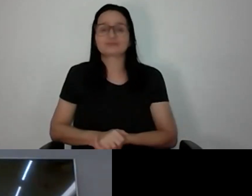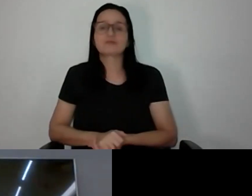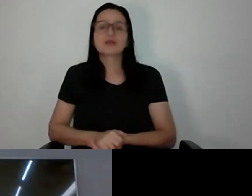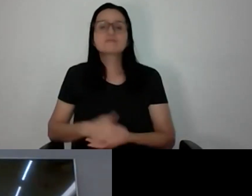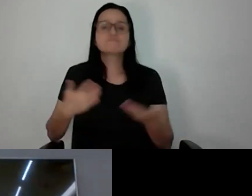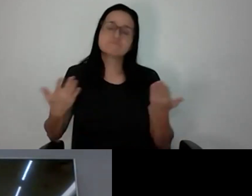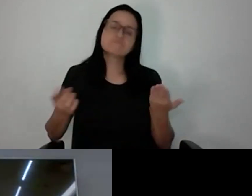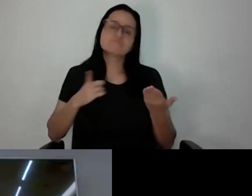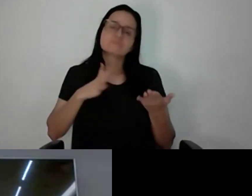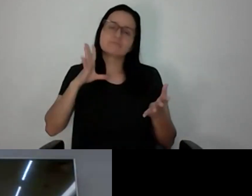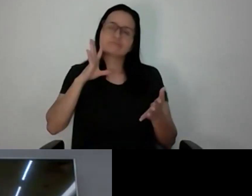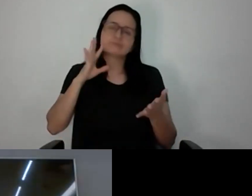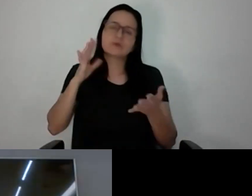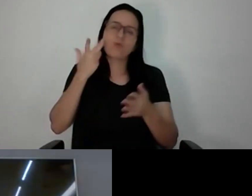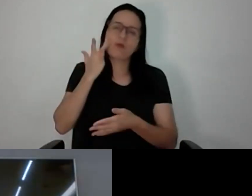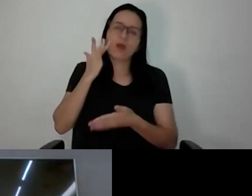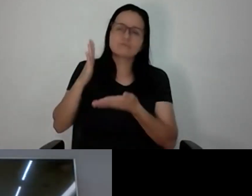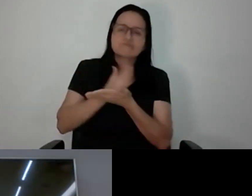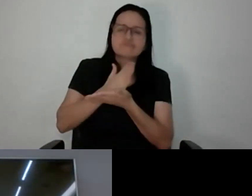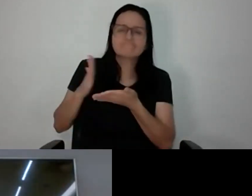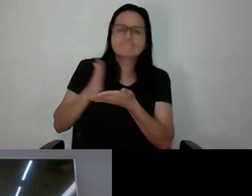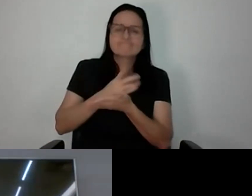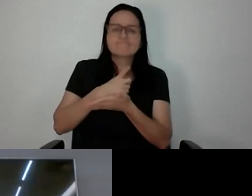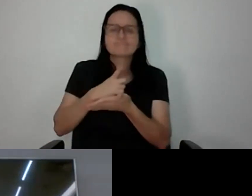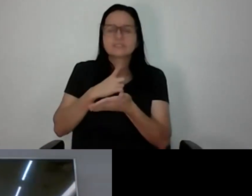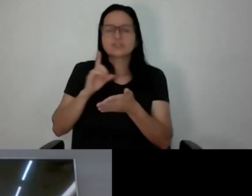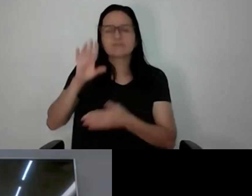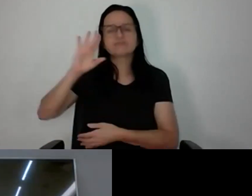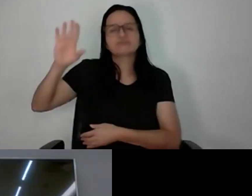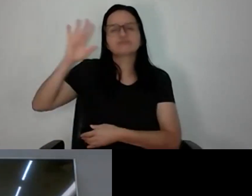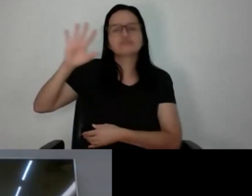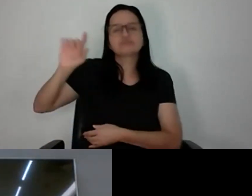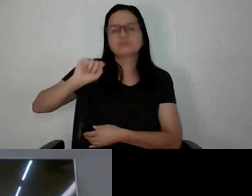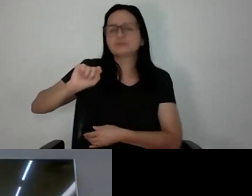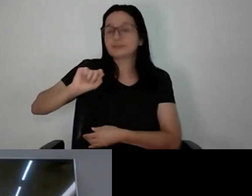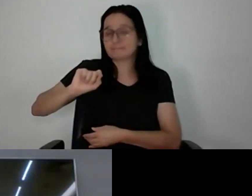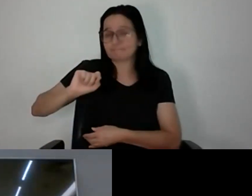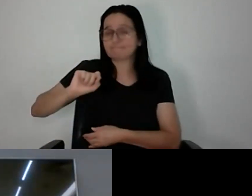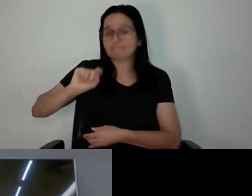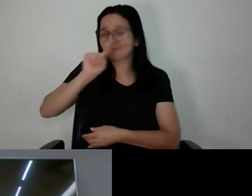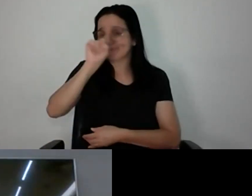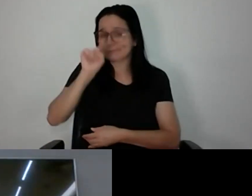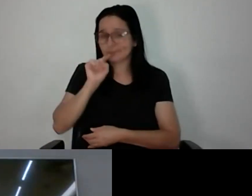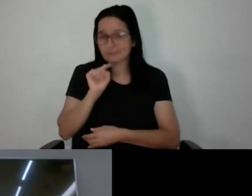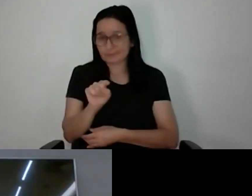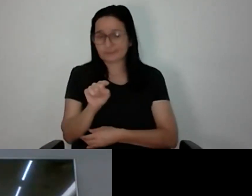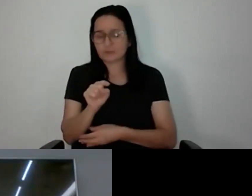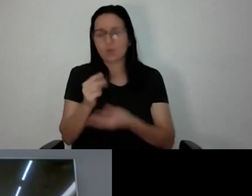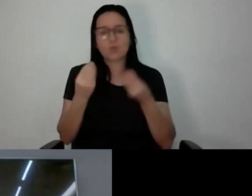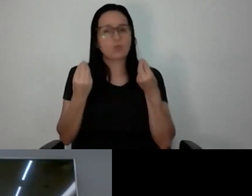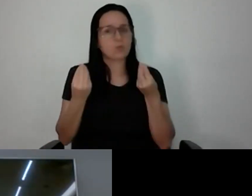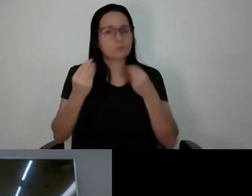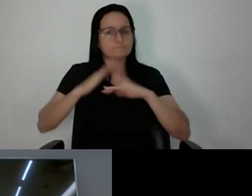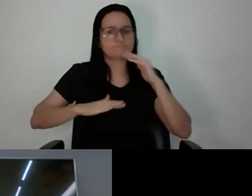que talvez uma principal reflexão que a gente precisa fazer aqui é como é que o profissional do direito do futuro